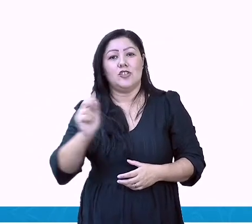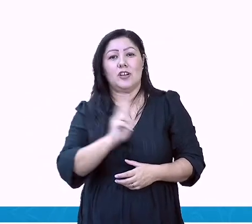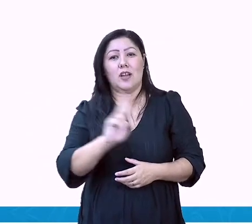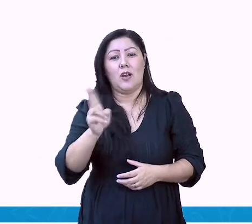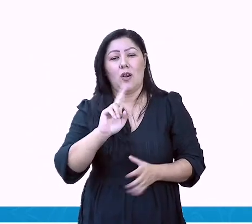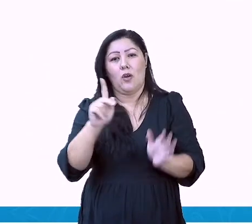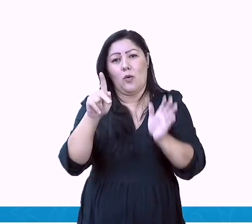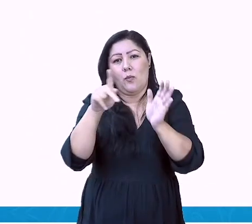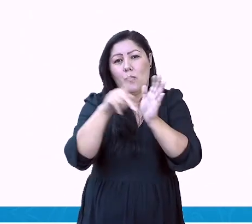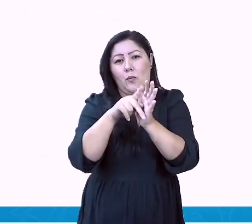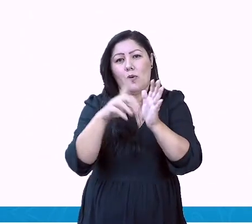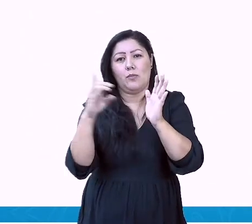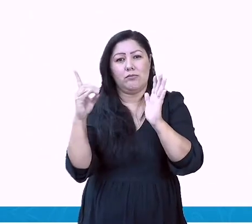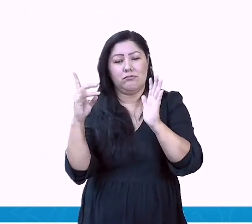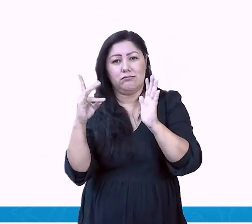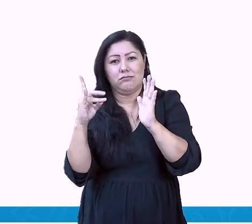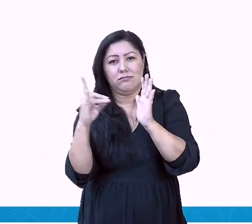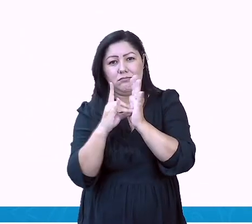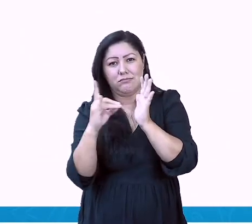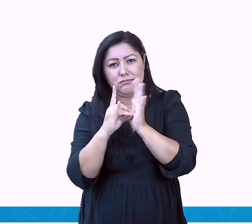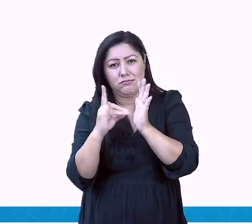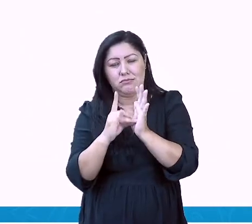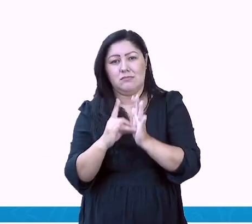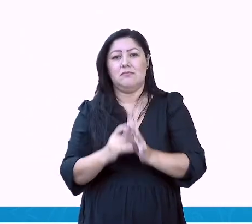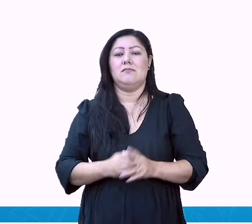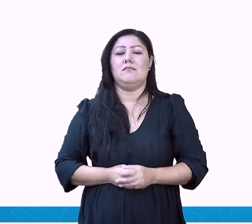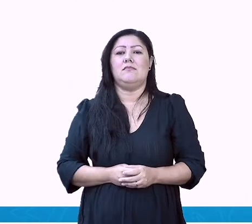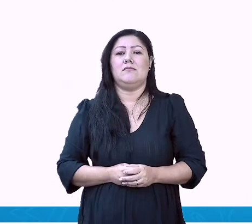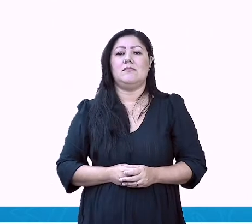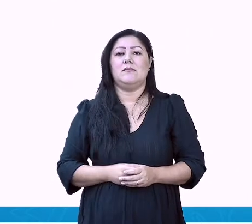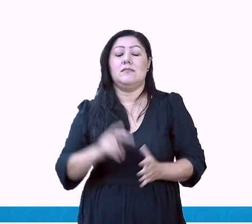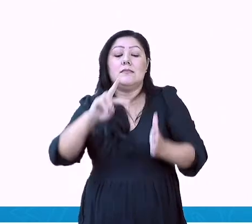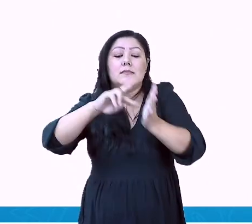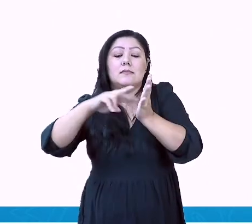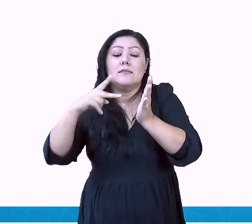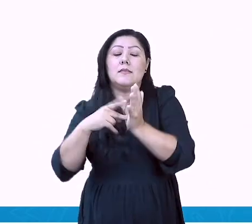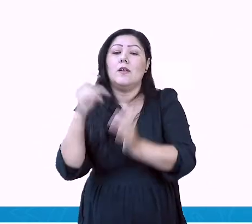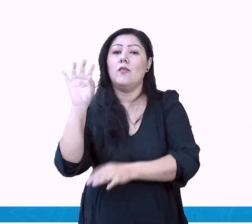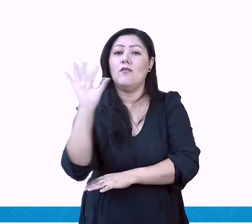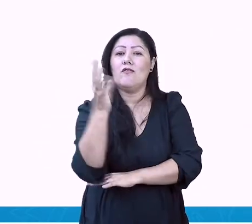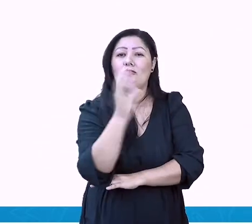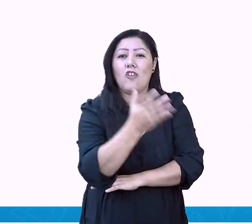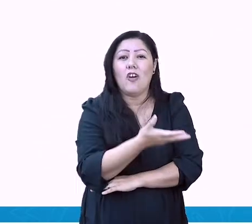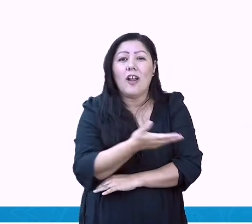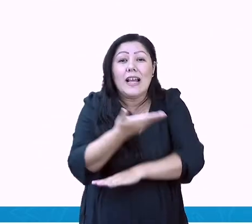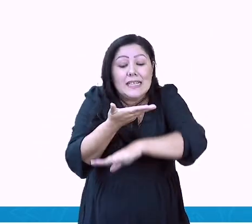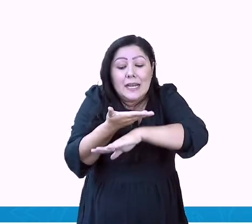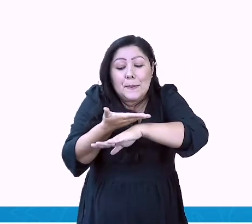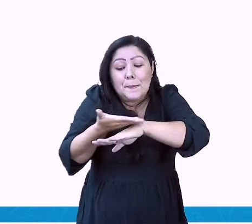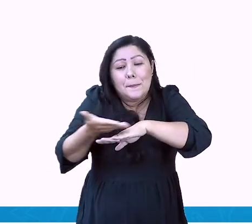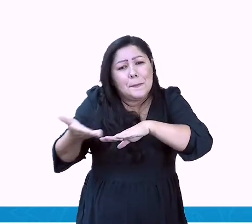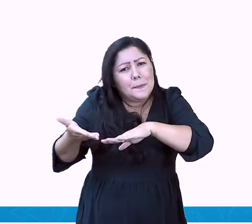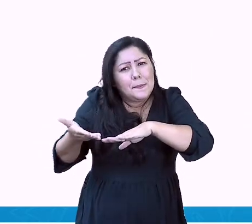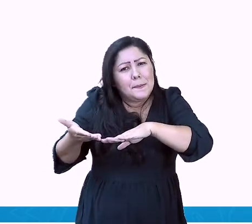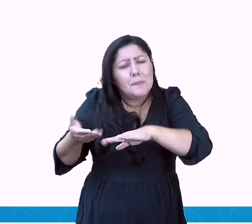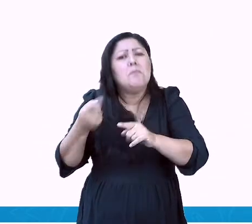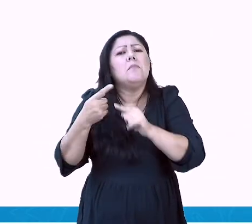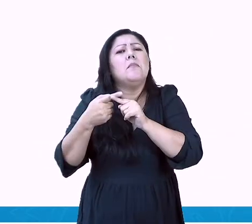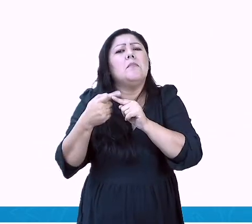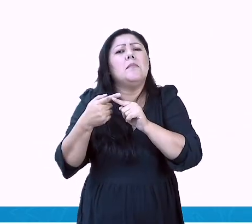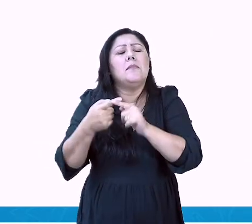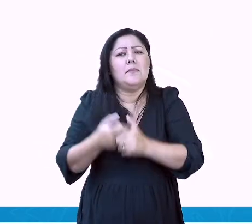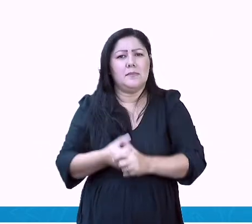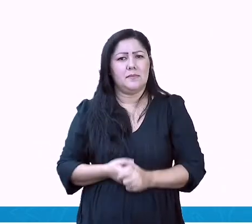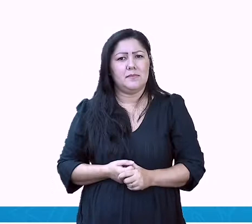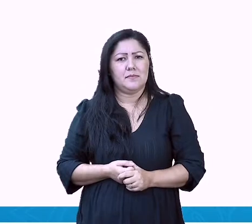origem indígena, tá? Que significa florestas brancas, que deve-se a